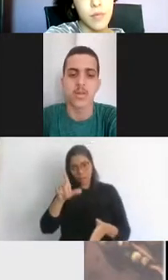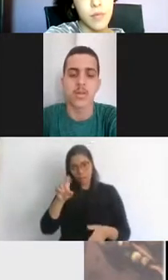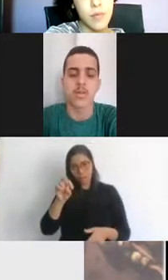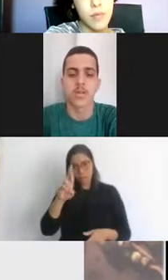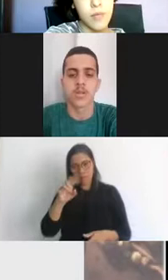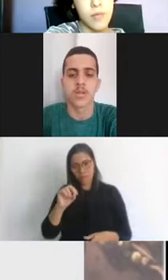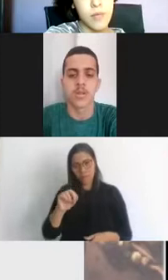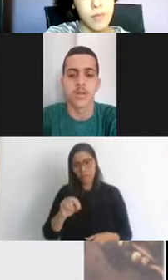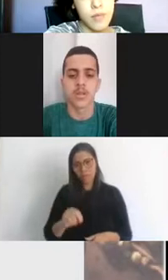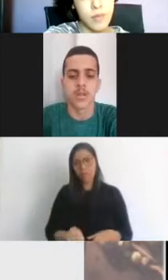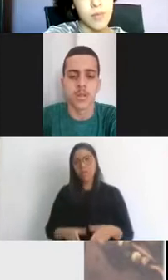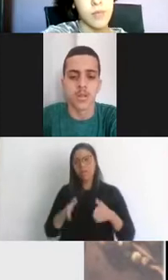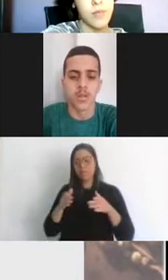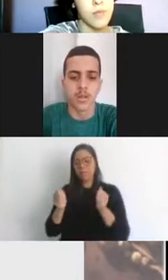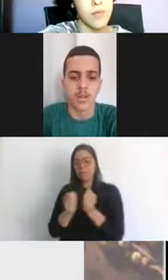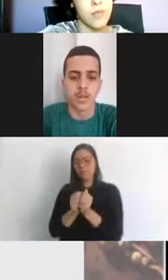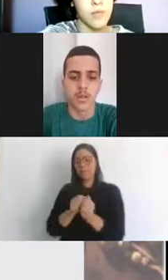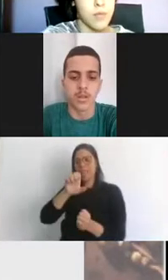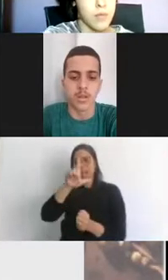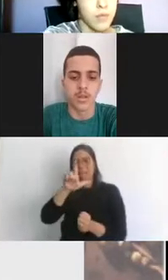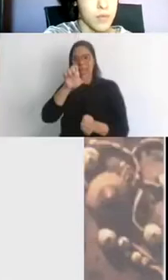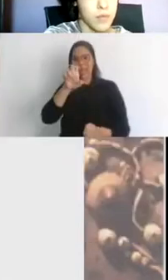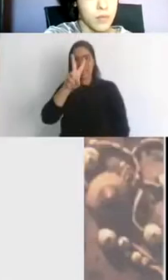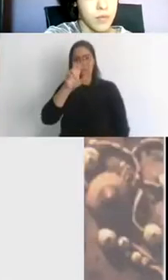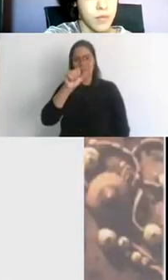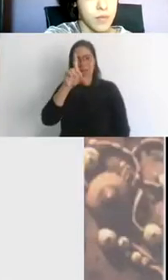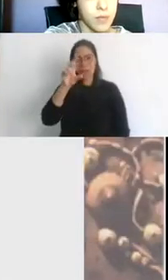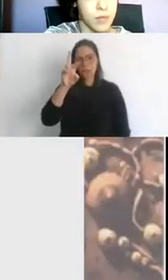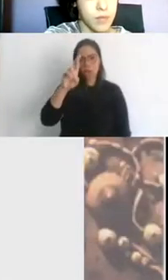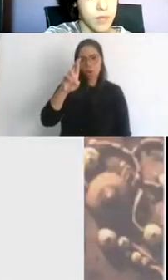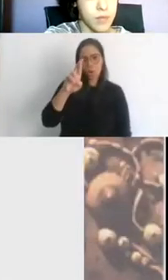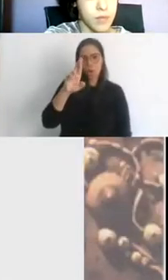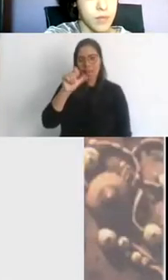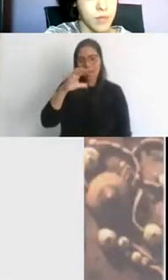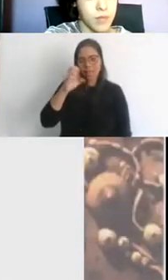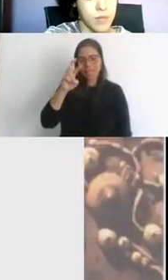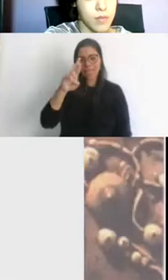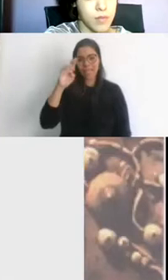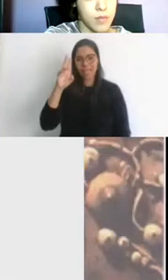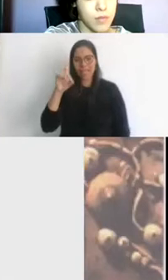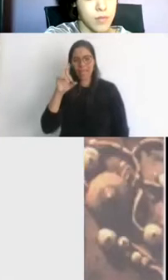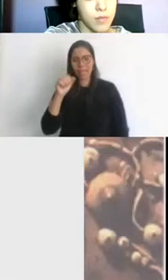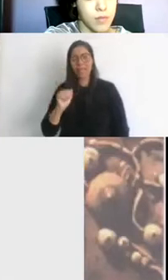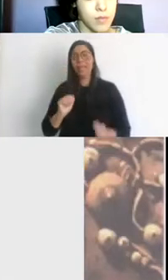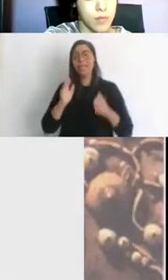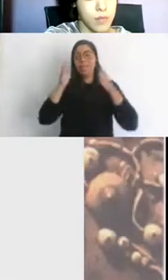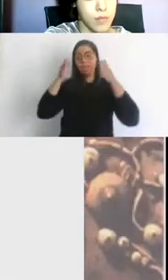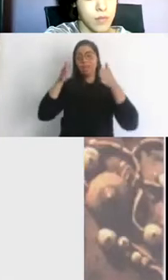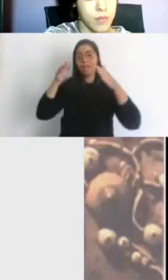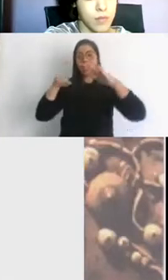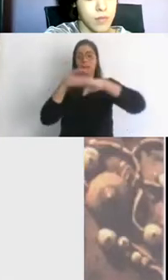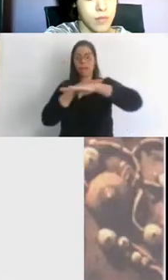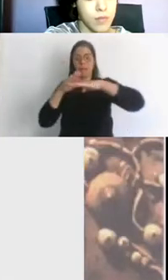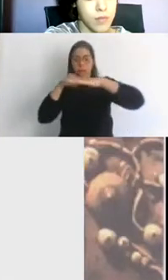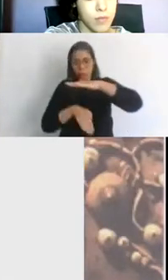ao elevador Lacerda que é um ponto turístico a gente vai Oportunidade de ir não vai poder conhecer o porão eu já Visitei o porão onde os escravos